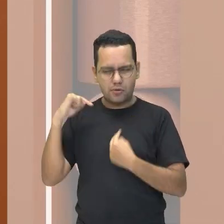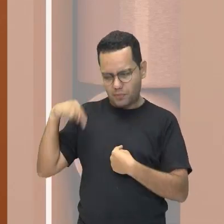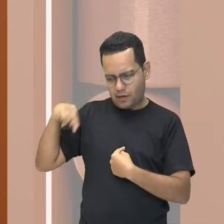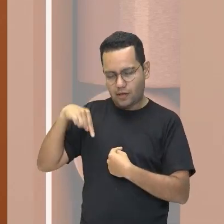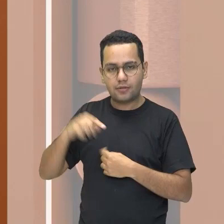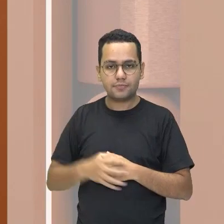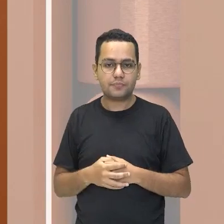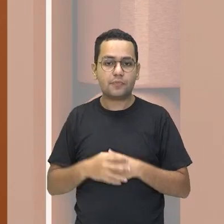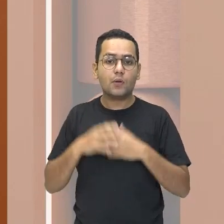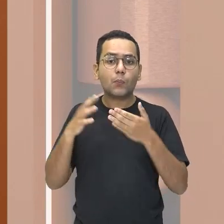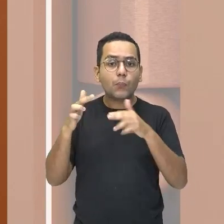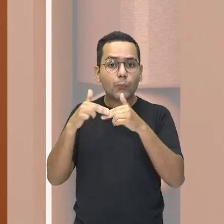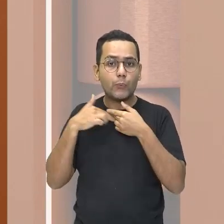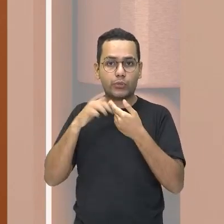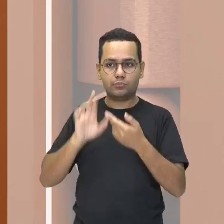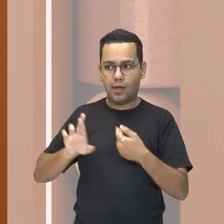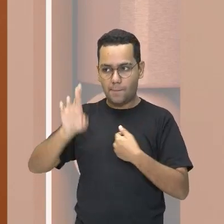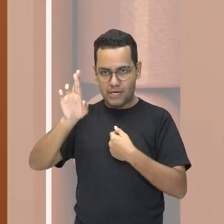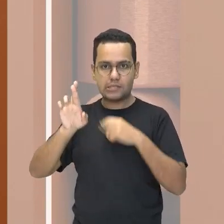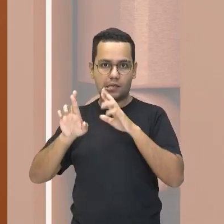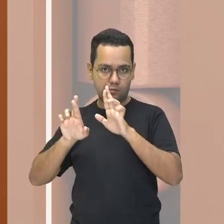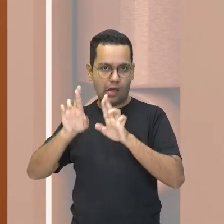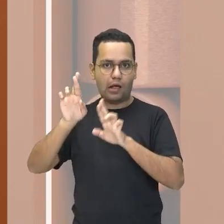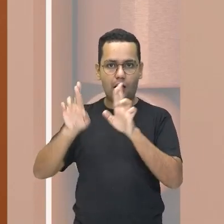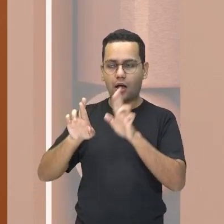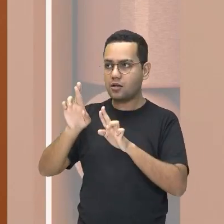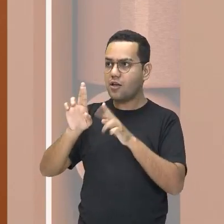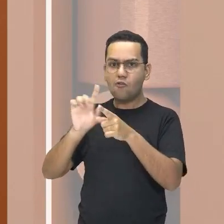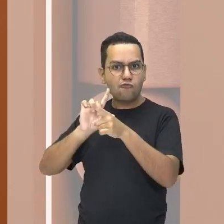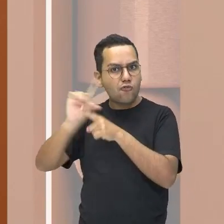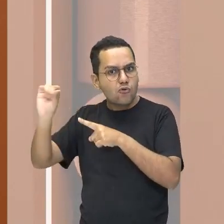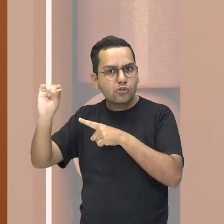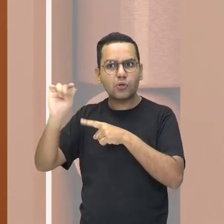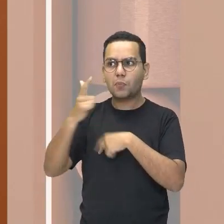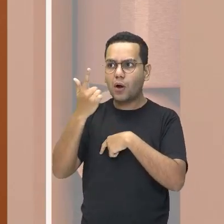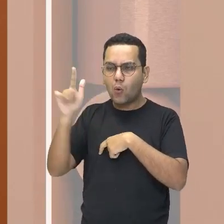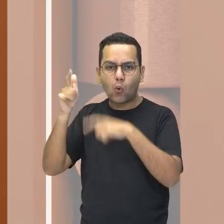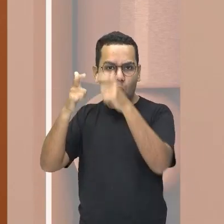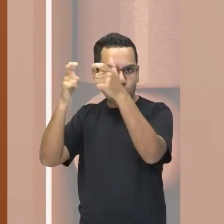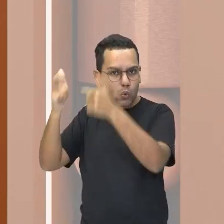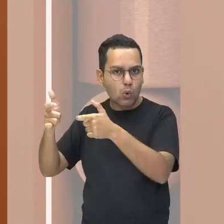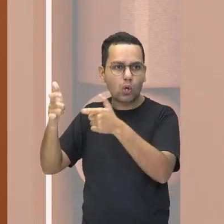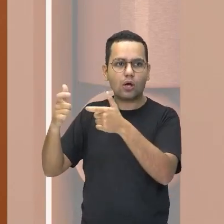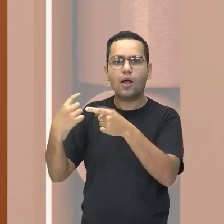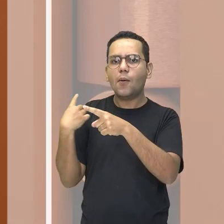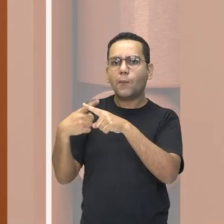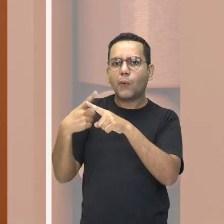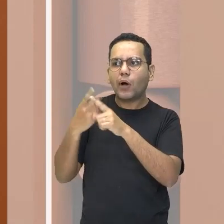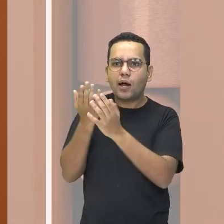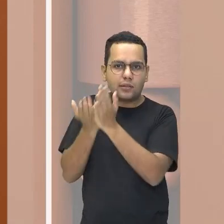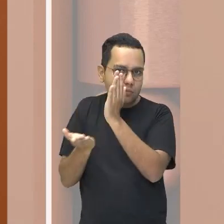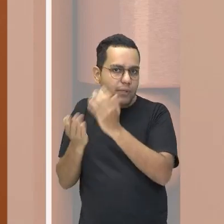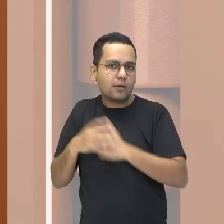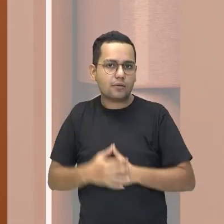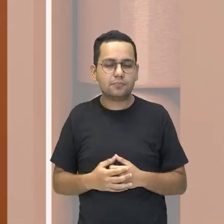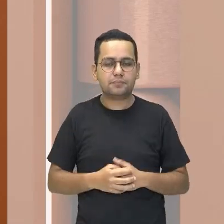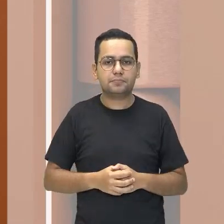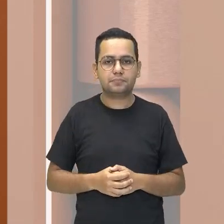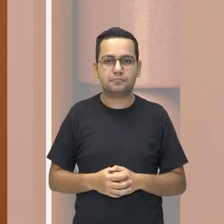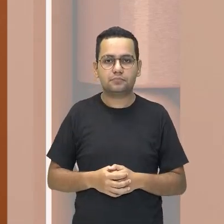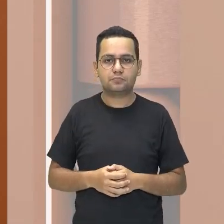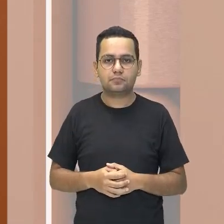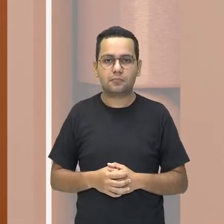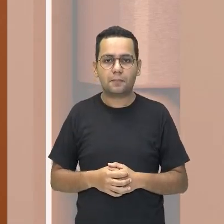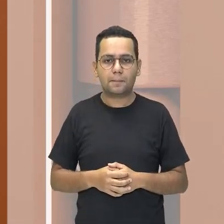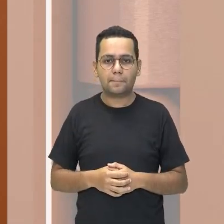líderes nazistas acabaram fugindo com medo da represária que viria após o conflito. Um deles, galera, interessante falar para vocês,